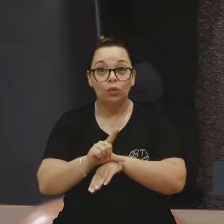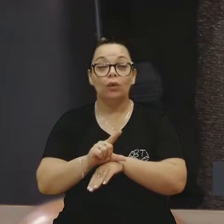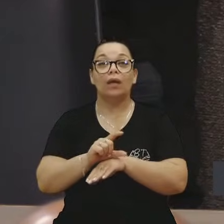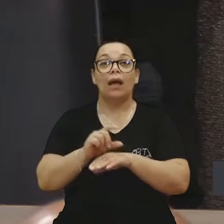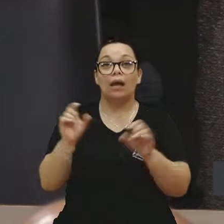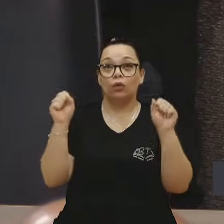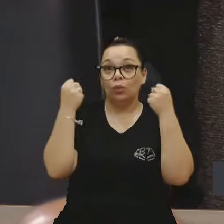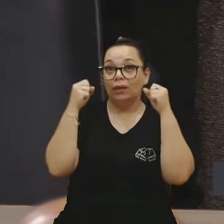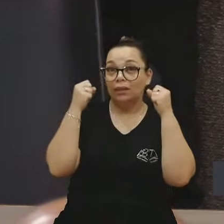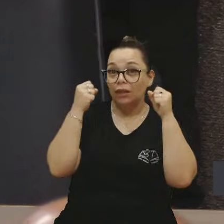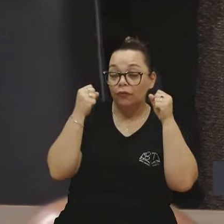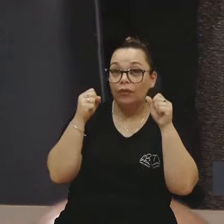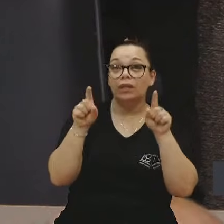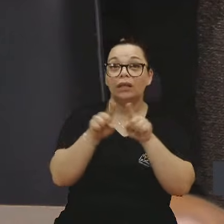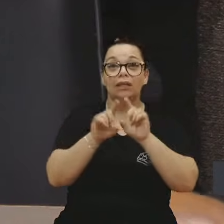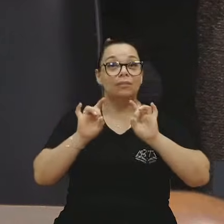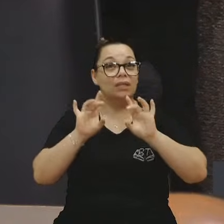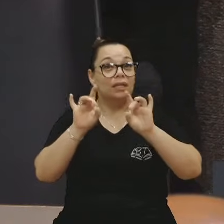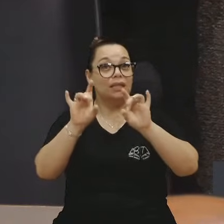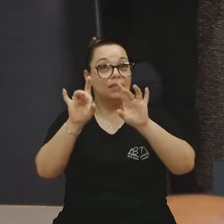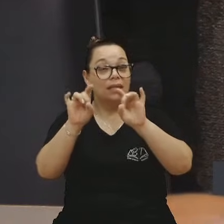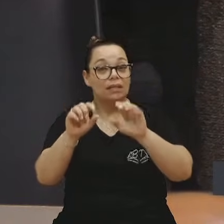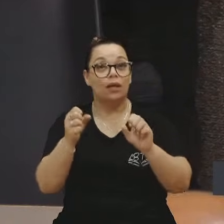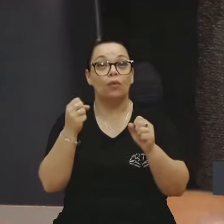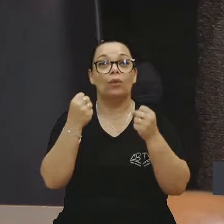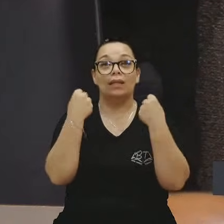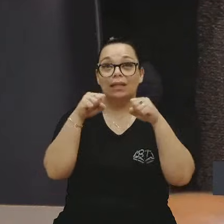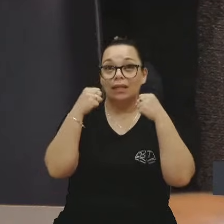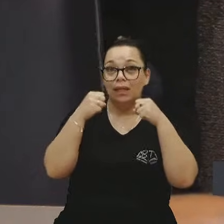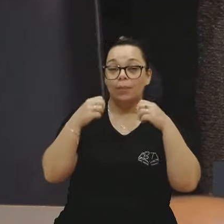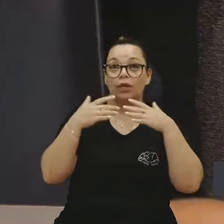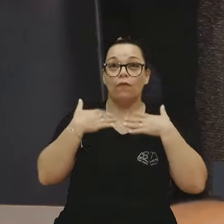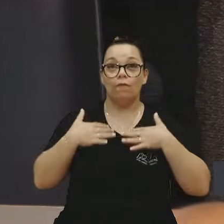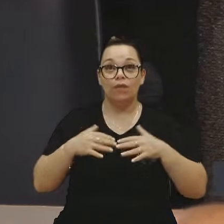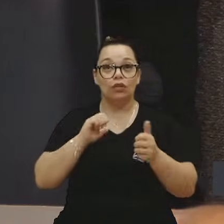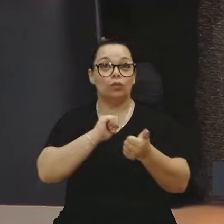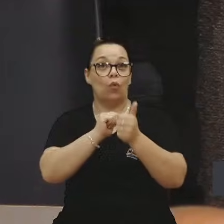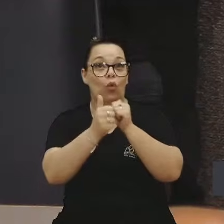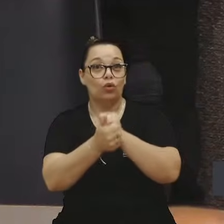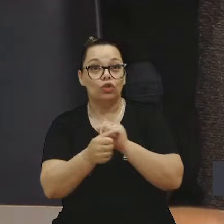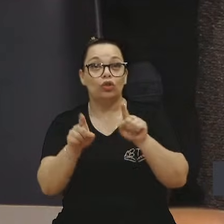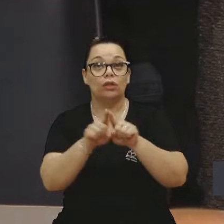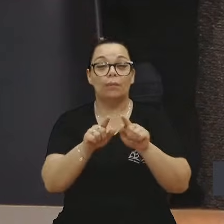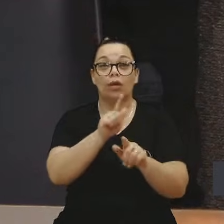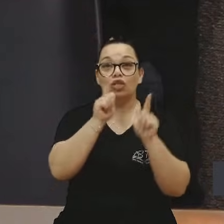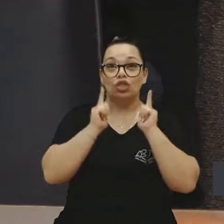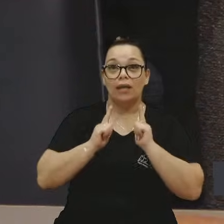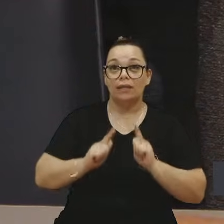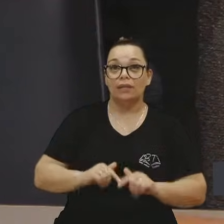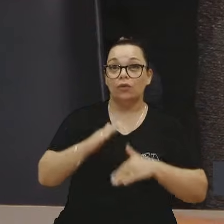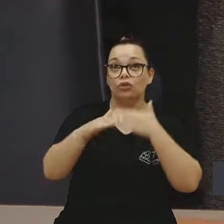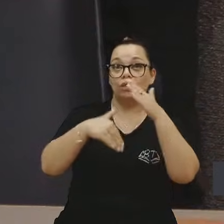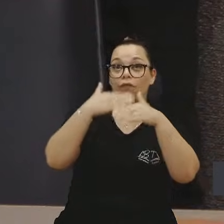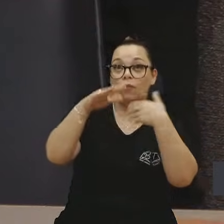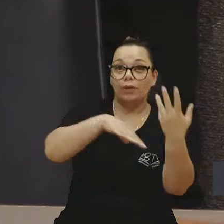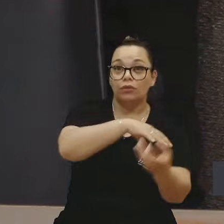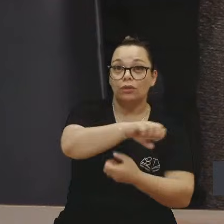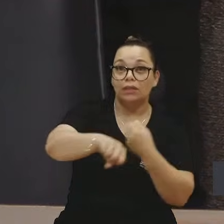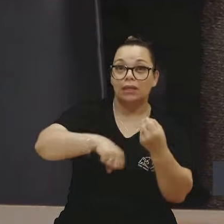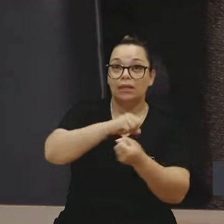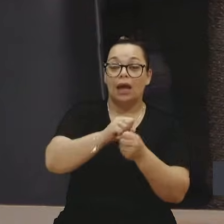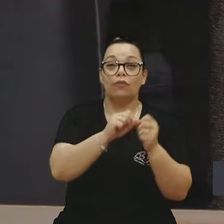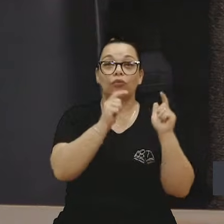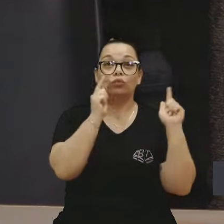Educação Física, especialização em Treinamento Físico Desportivo e Gestão e Desenvolvimento Sustentável do